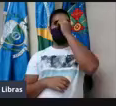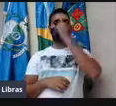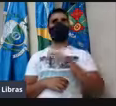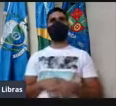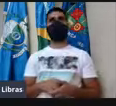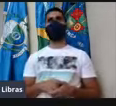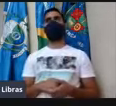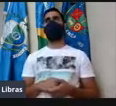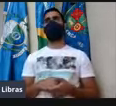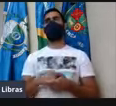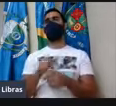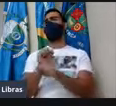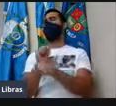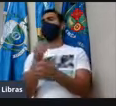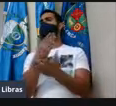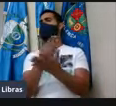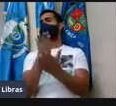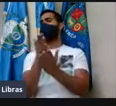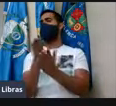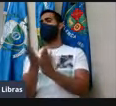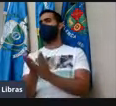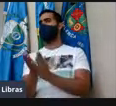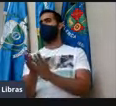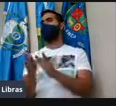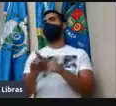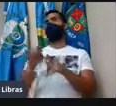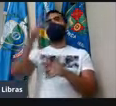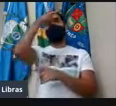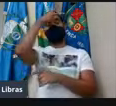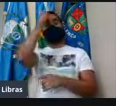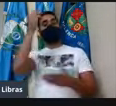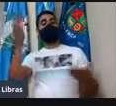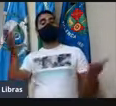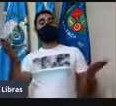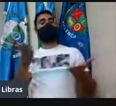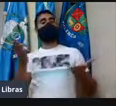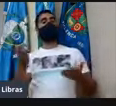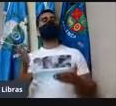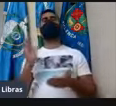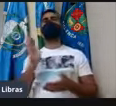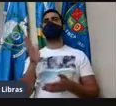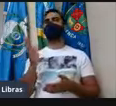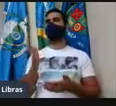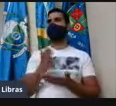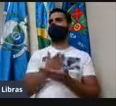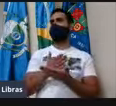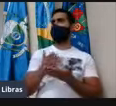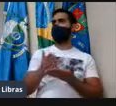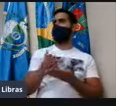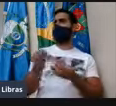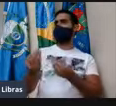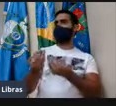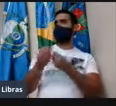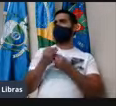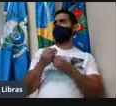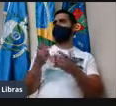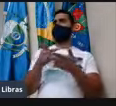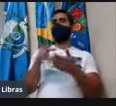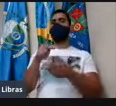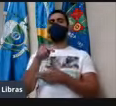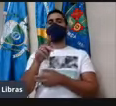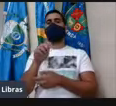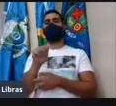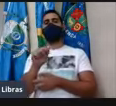essas parcelas. E o prefeito agora ele já começa a fazer os repasses da parte patronal. A